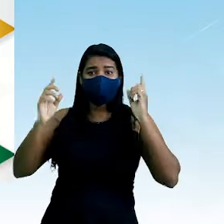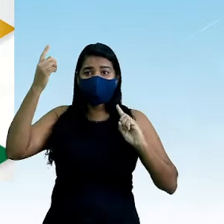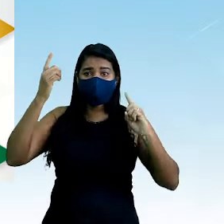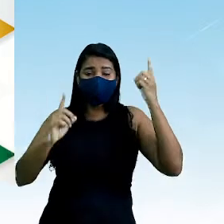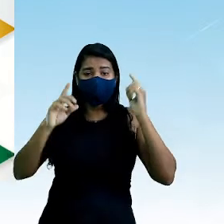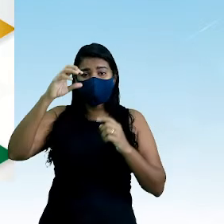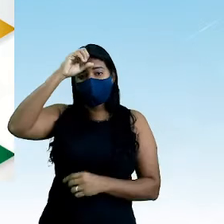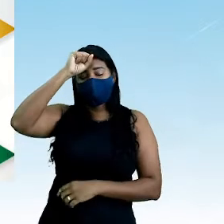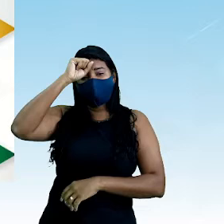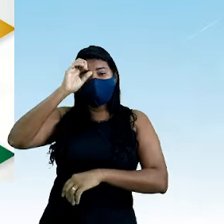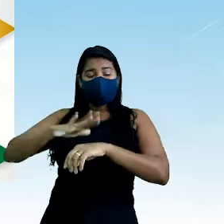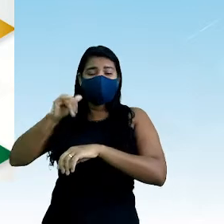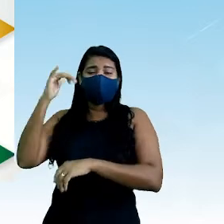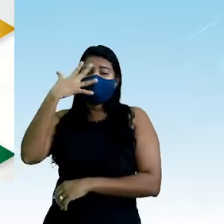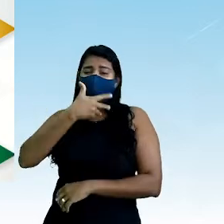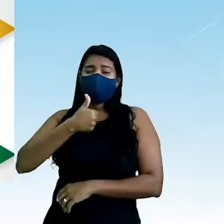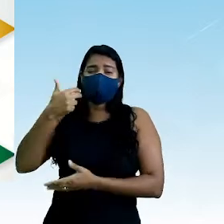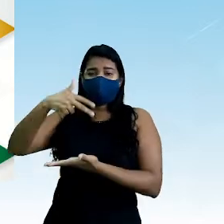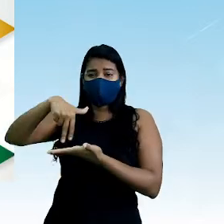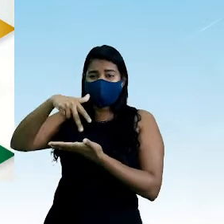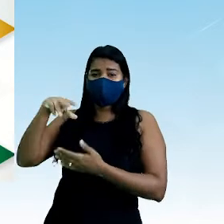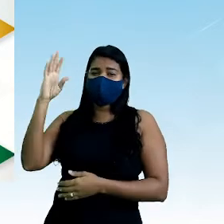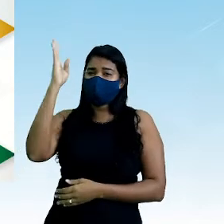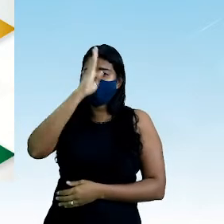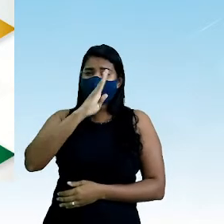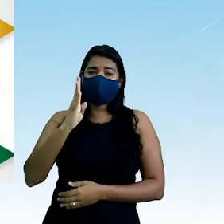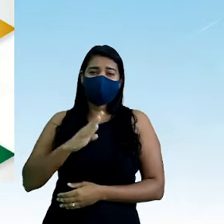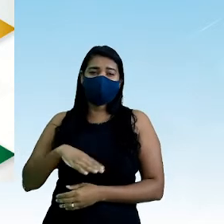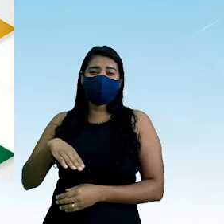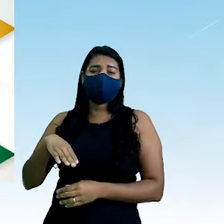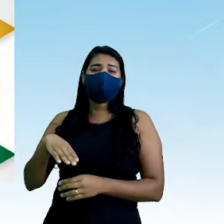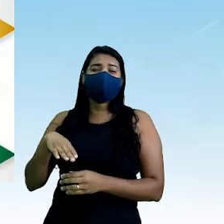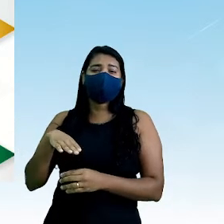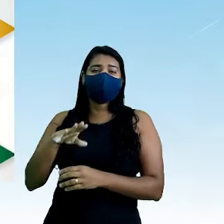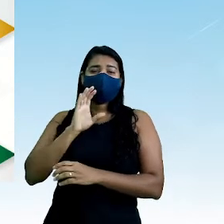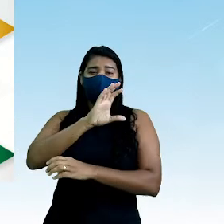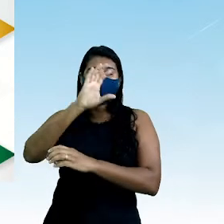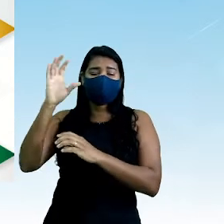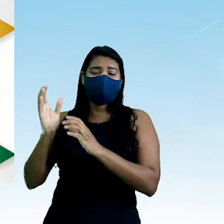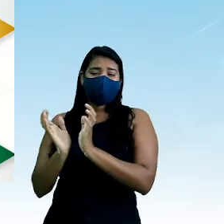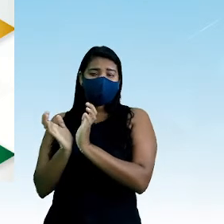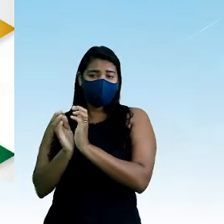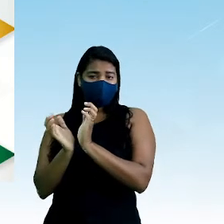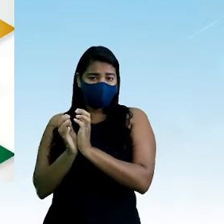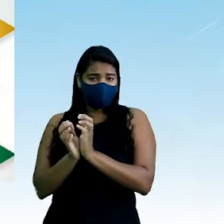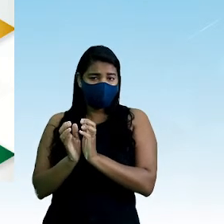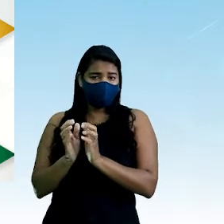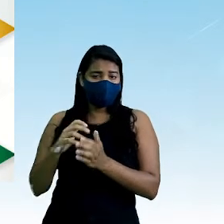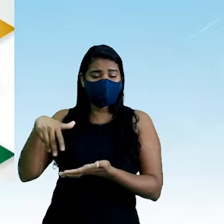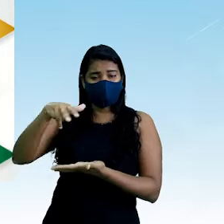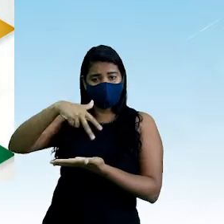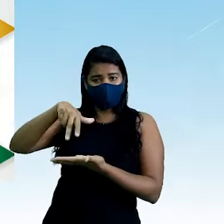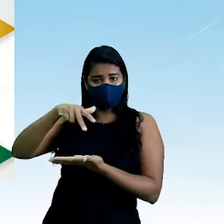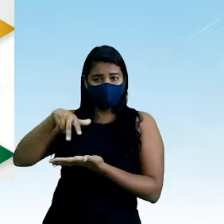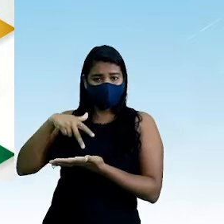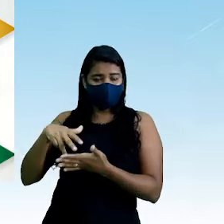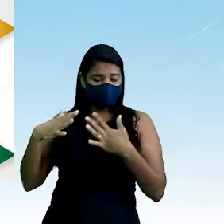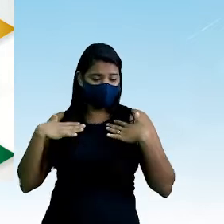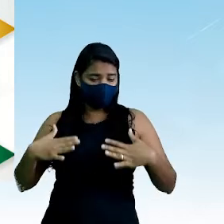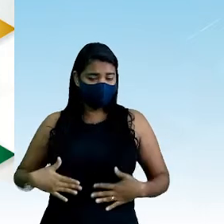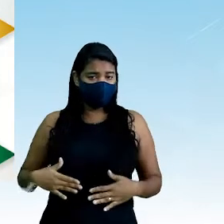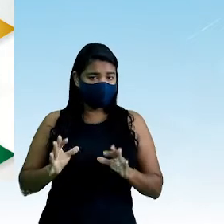melhores danças daqui do Brasil, o maior representante de Pernambuco é o frevo, e vai entrar em forma,